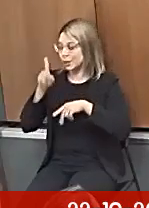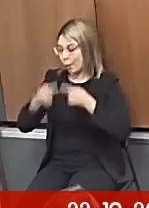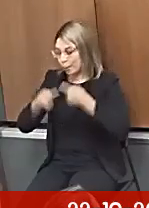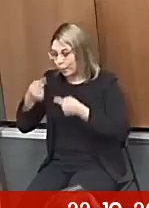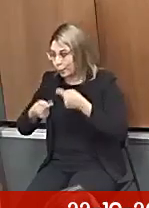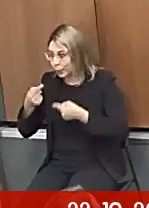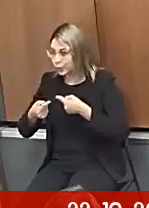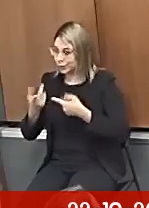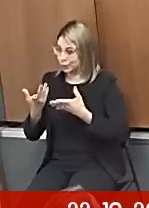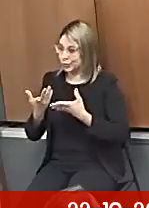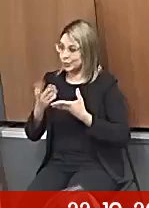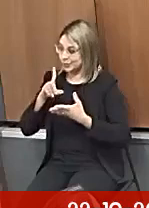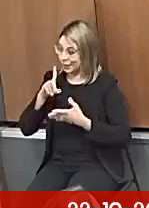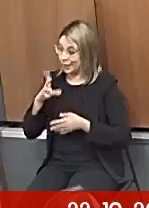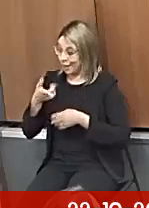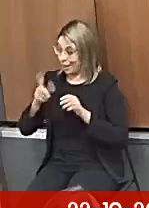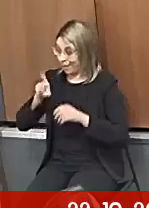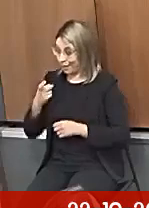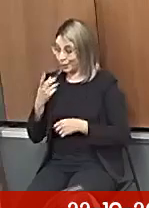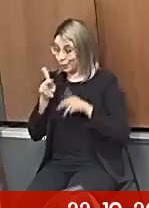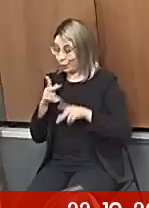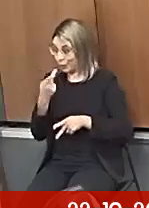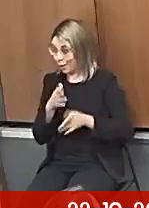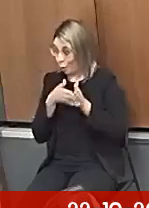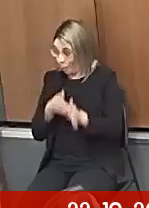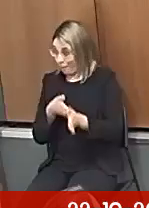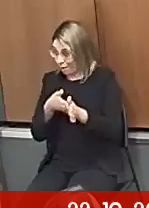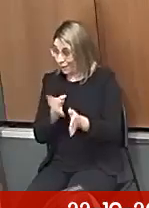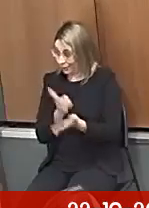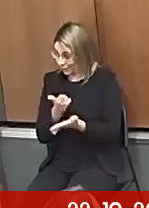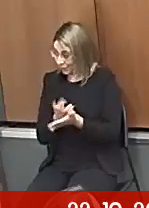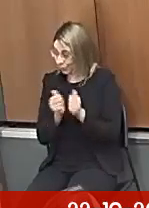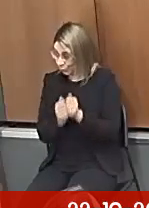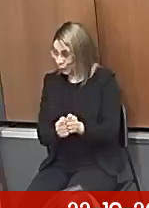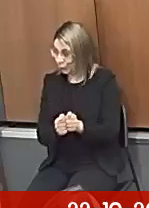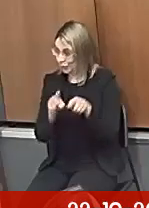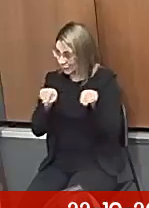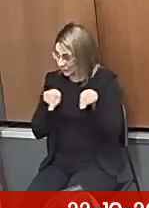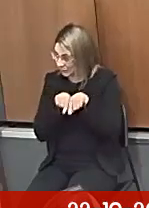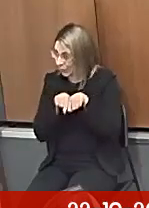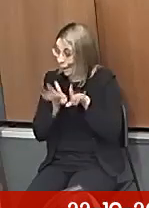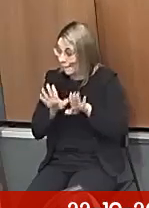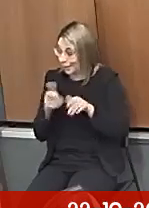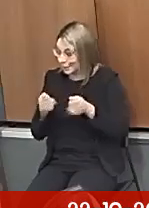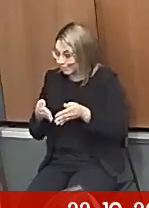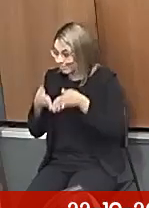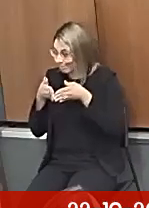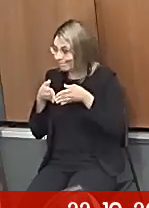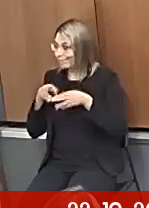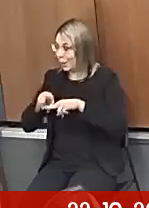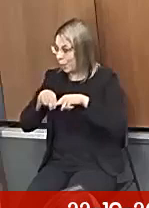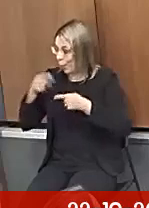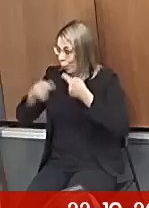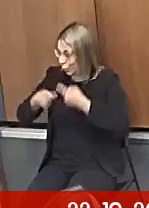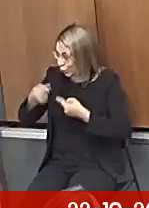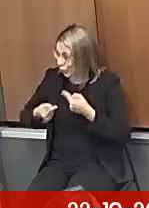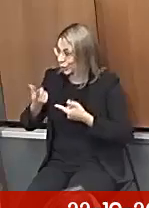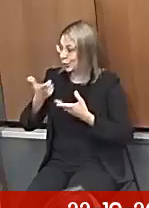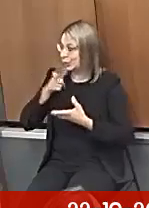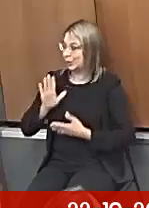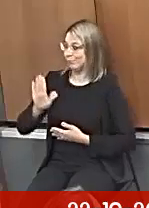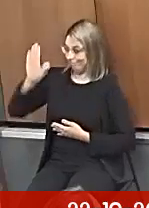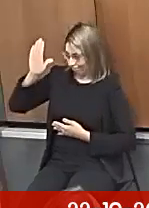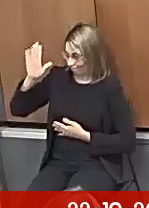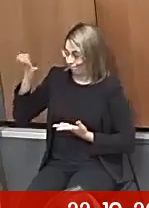inclusive que era seu professor e que acompanhava o tempo todo na sala de aula. E isso mexeu demais com o emocional